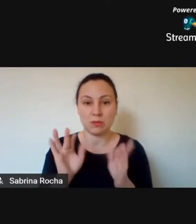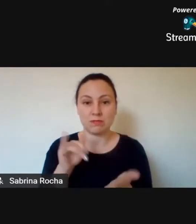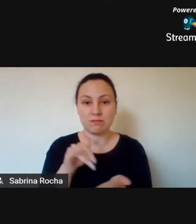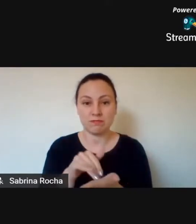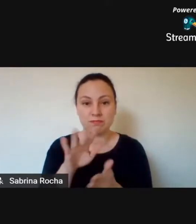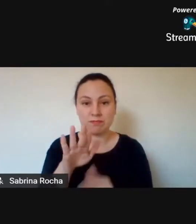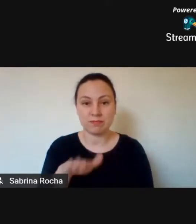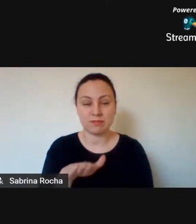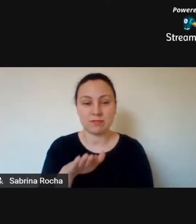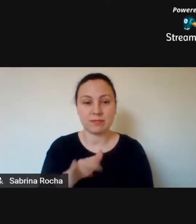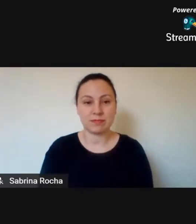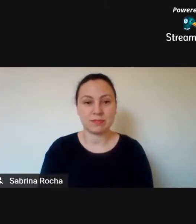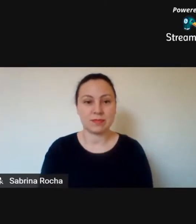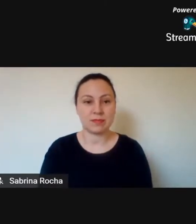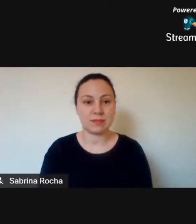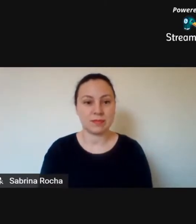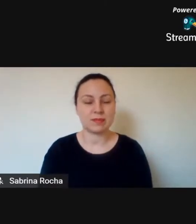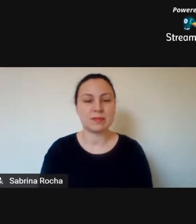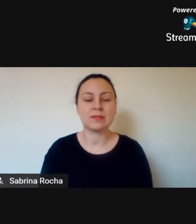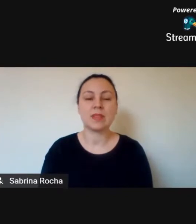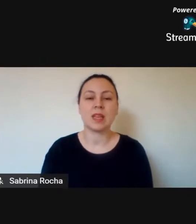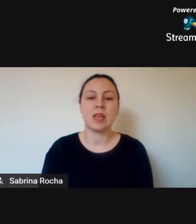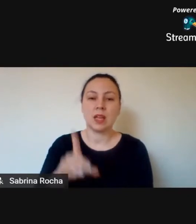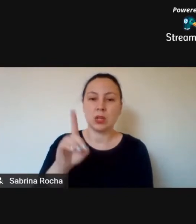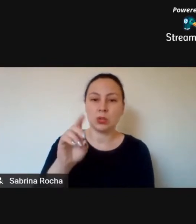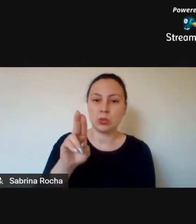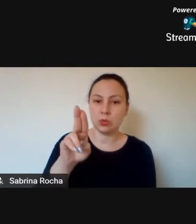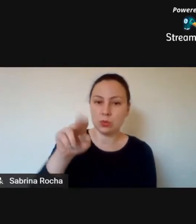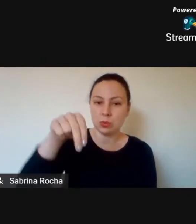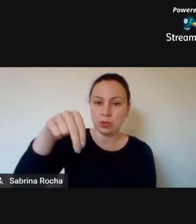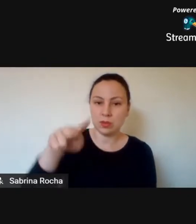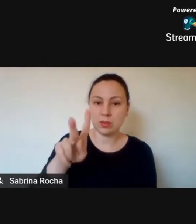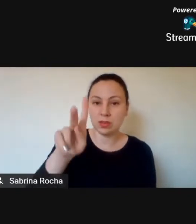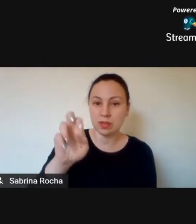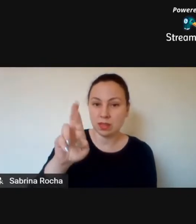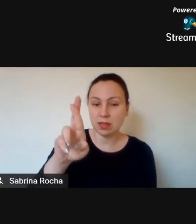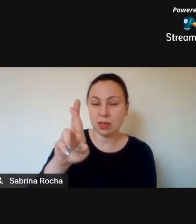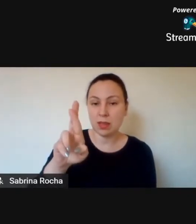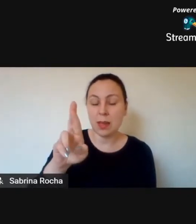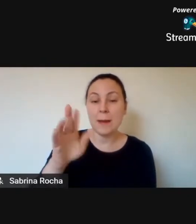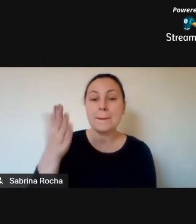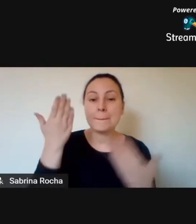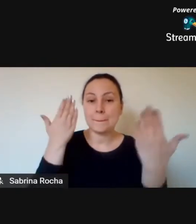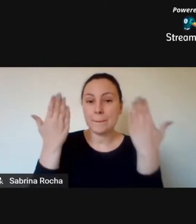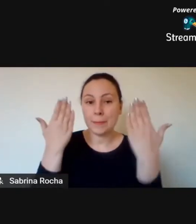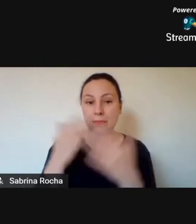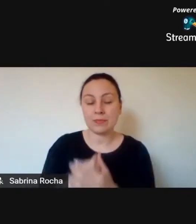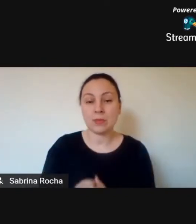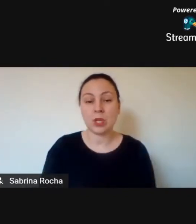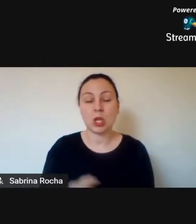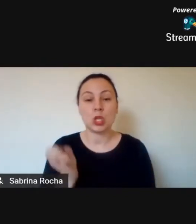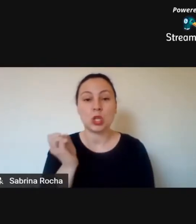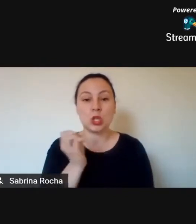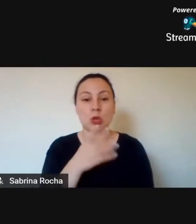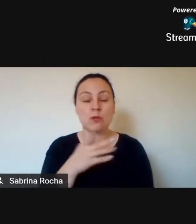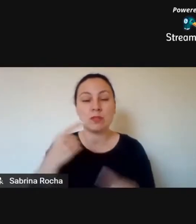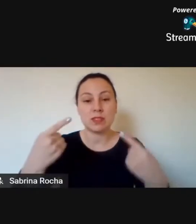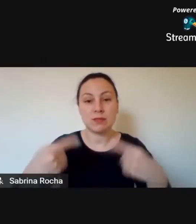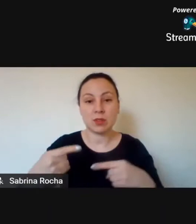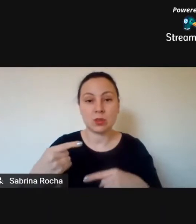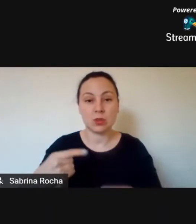O nosso tema com o Christian Dunker, psicanalista, os novos desafios do eu, psicanálise e